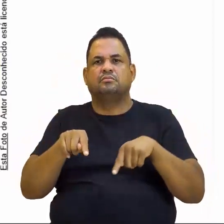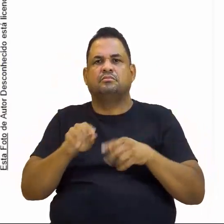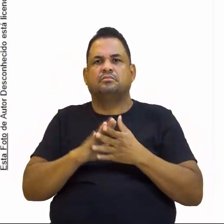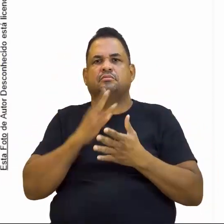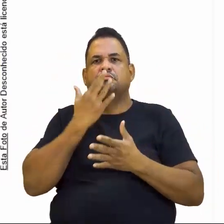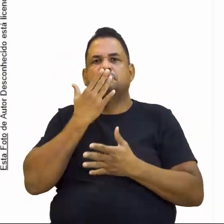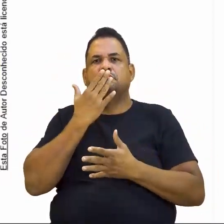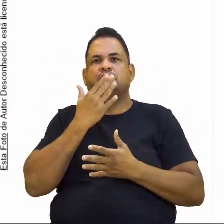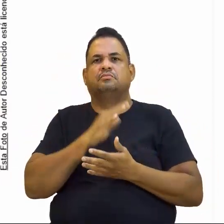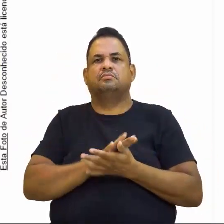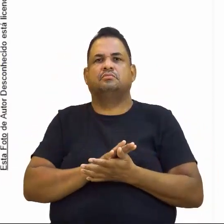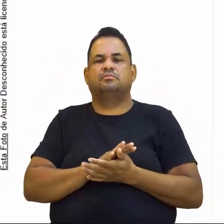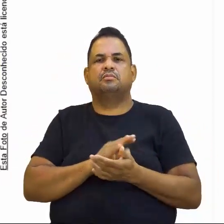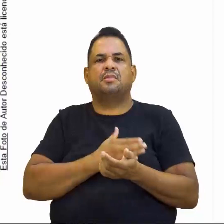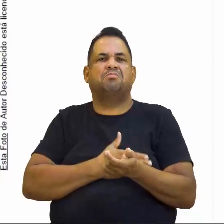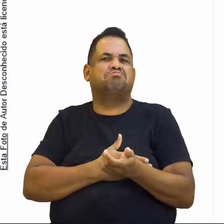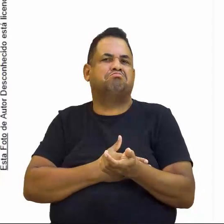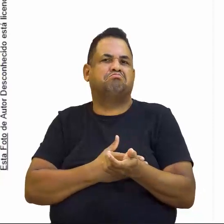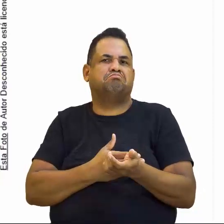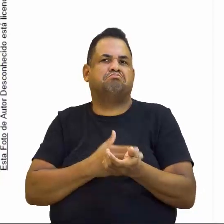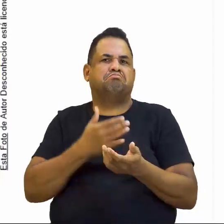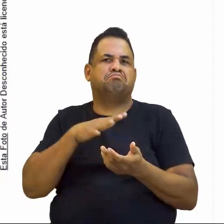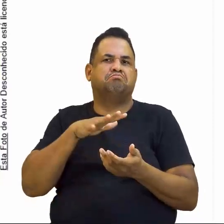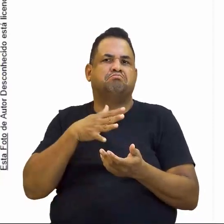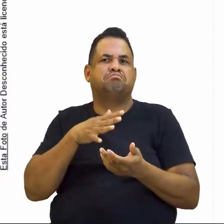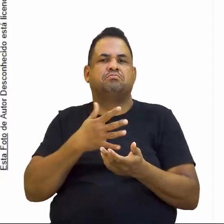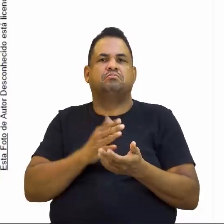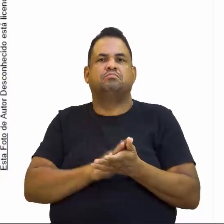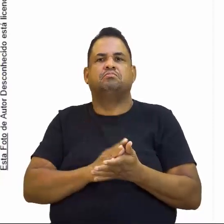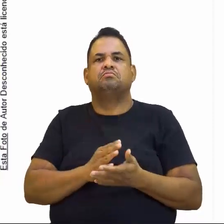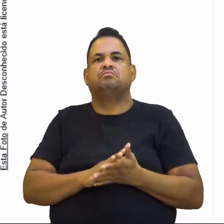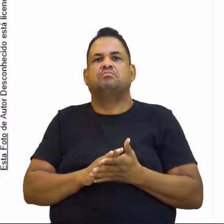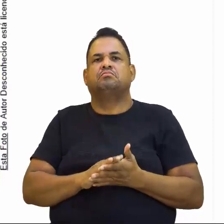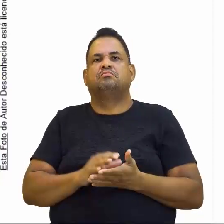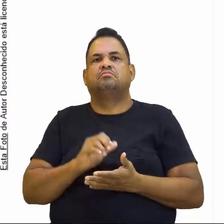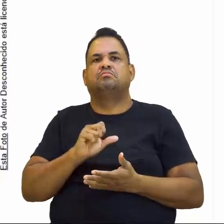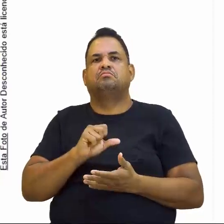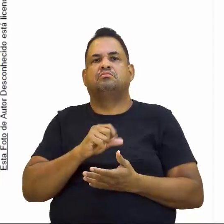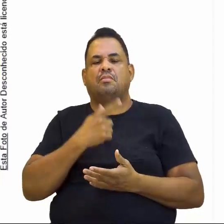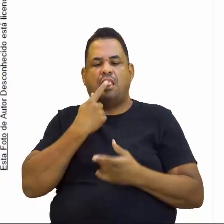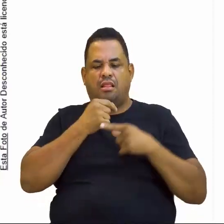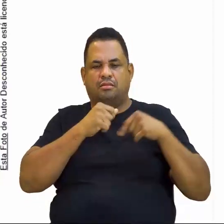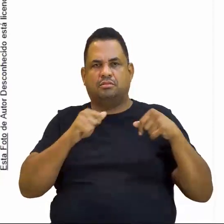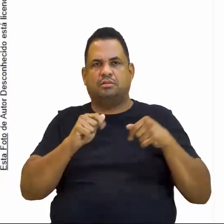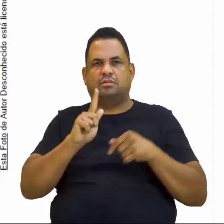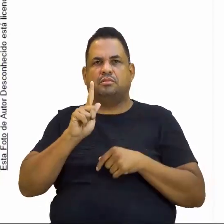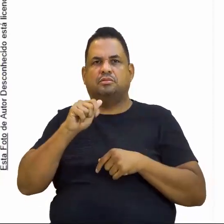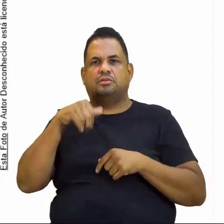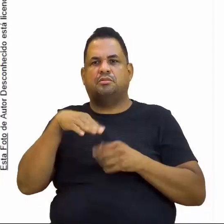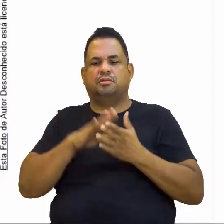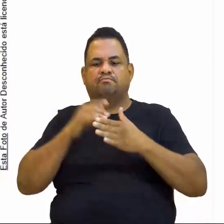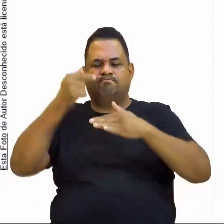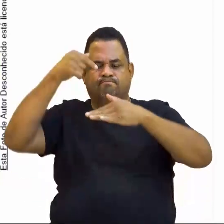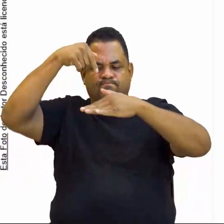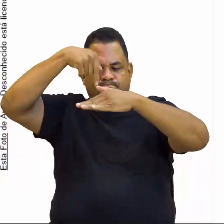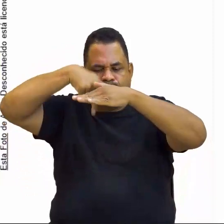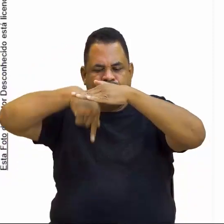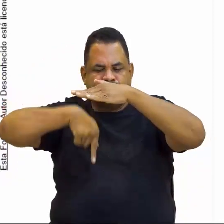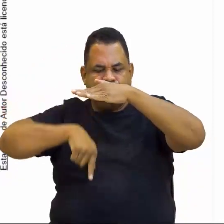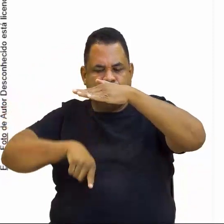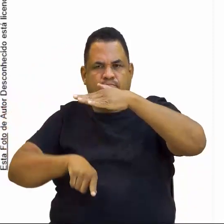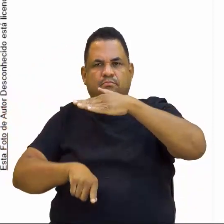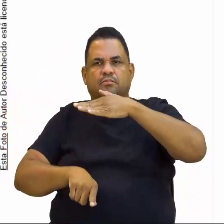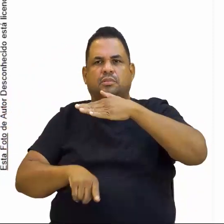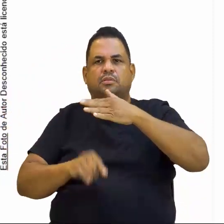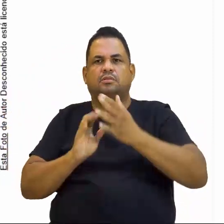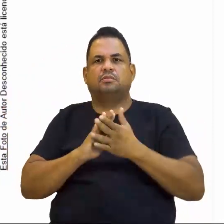coloração esbranquiçada, né? É o que nós chamamos de sal-gema. Ele se encontra no subterrâneo. Por isso que